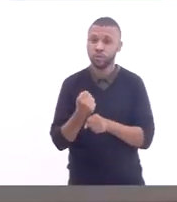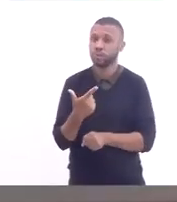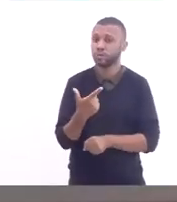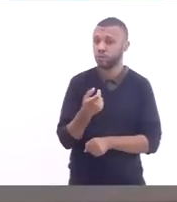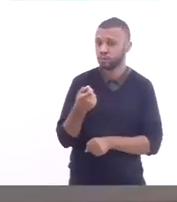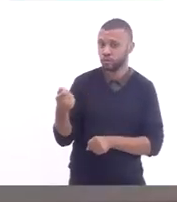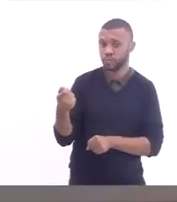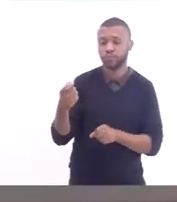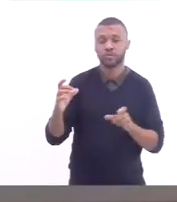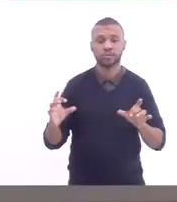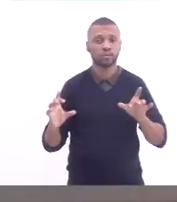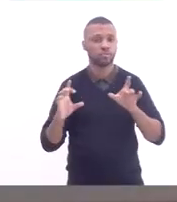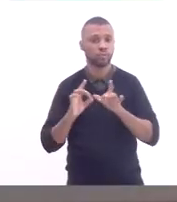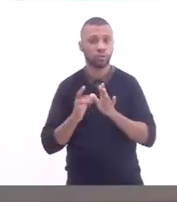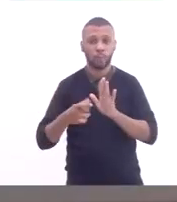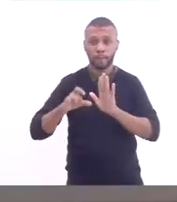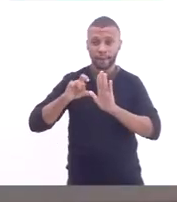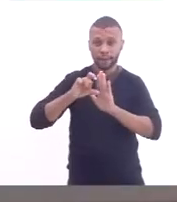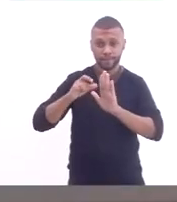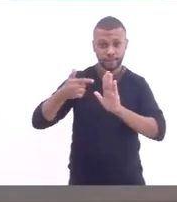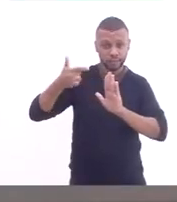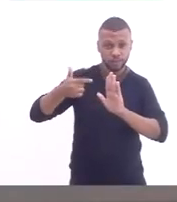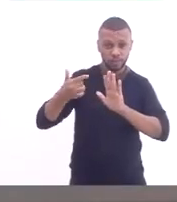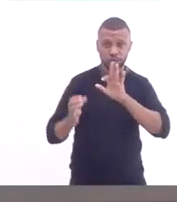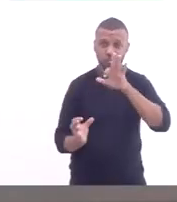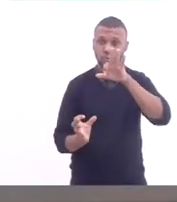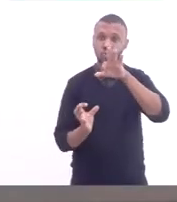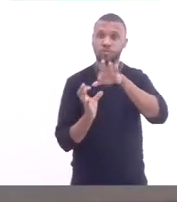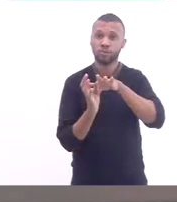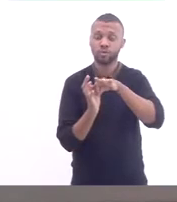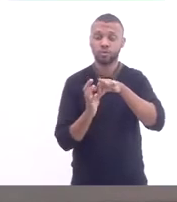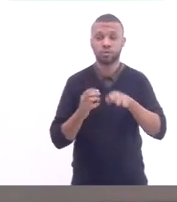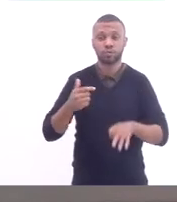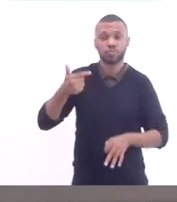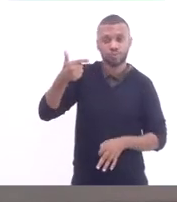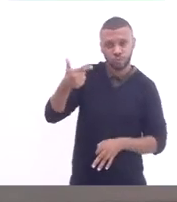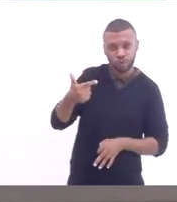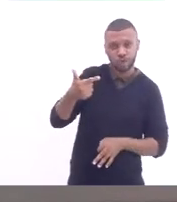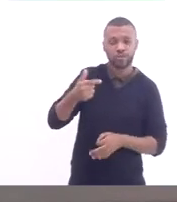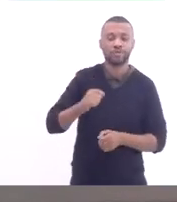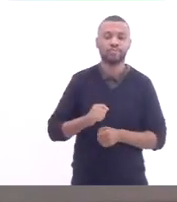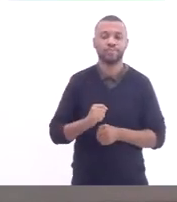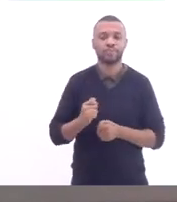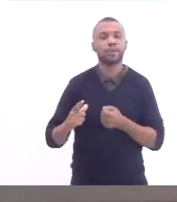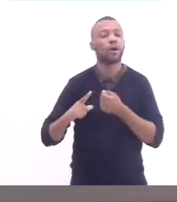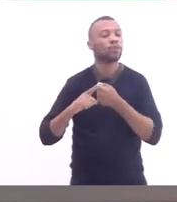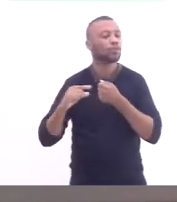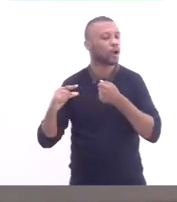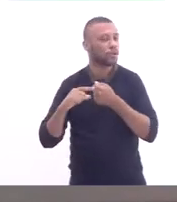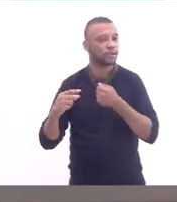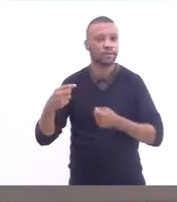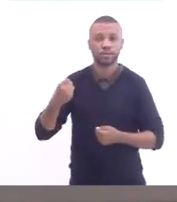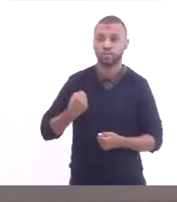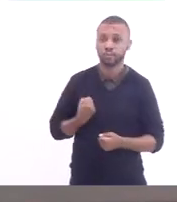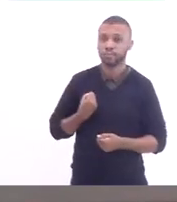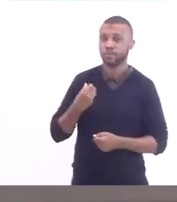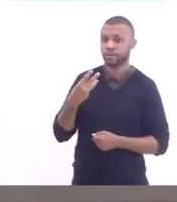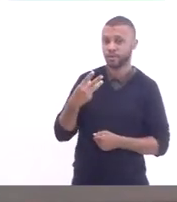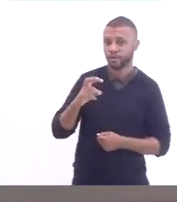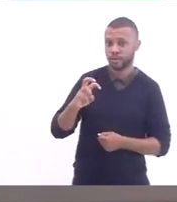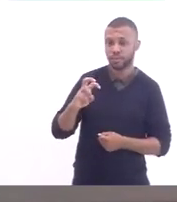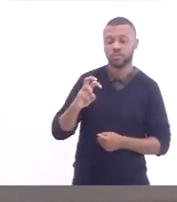com o parágrafo 2º, inciso 2, do artigo 35 da